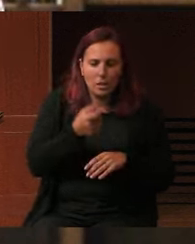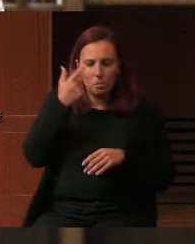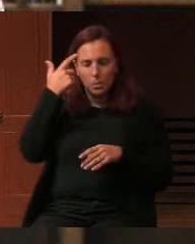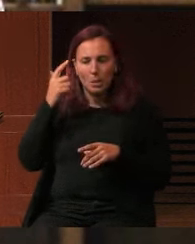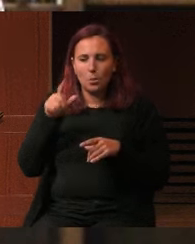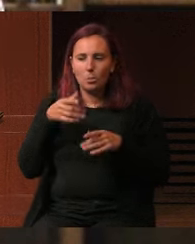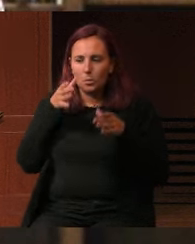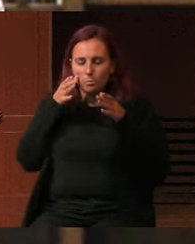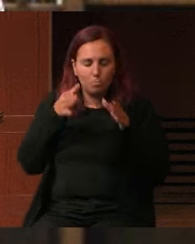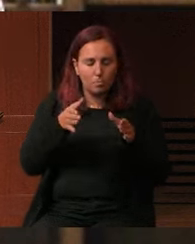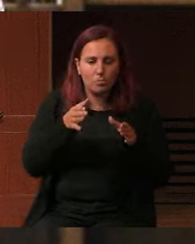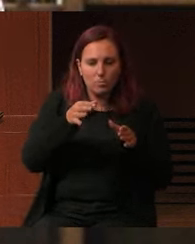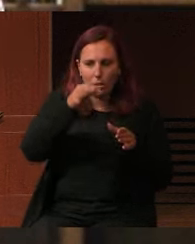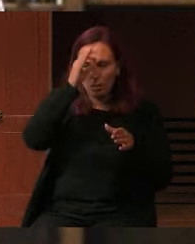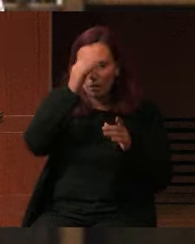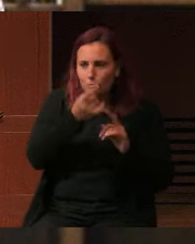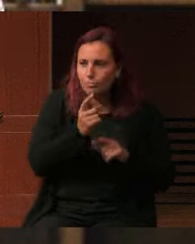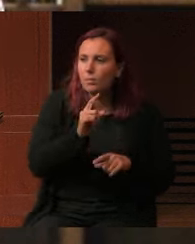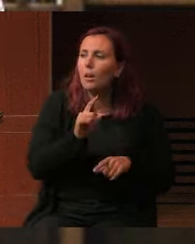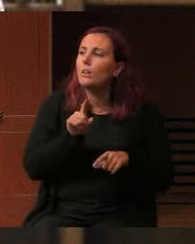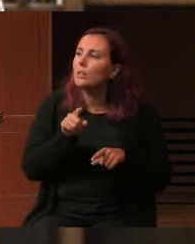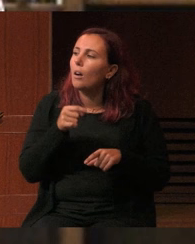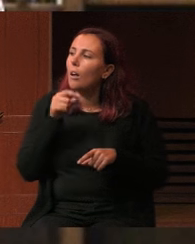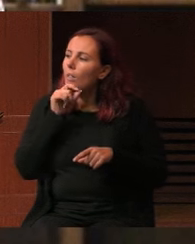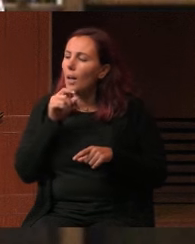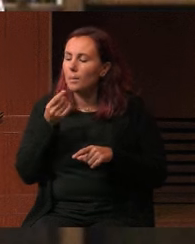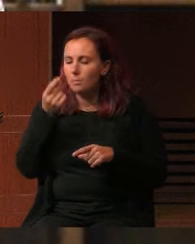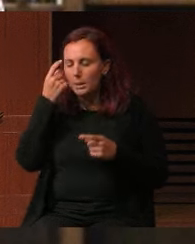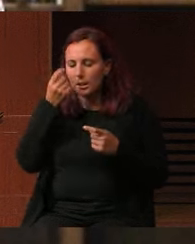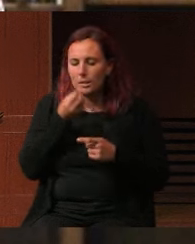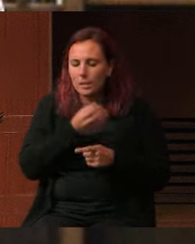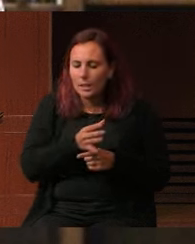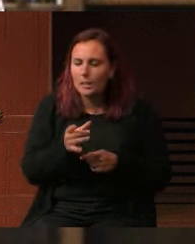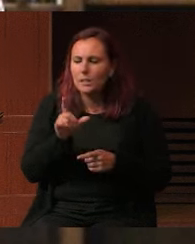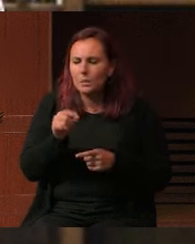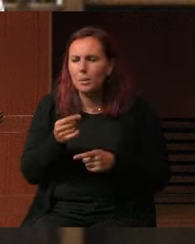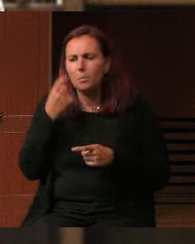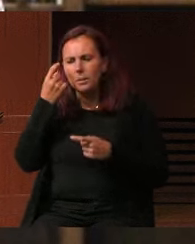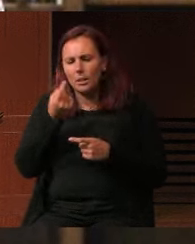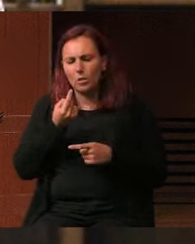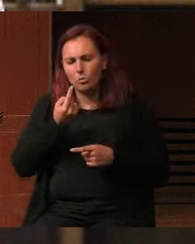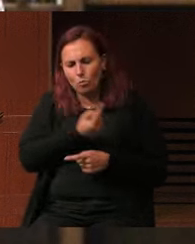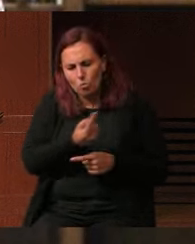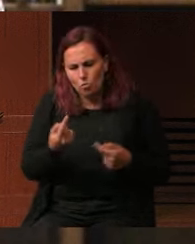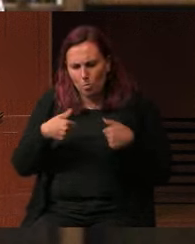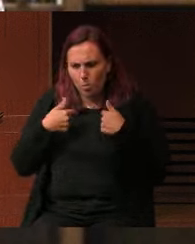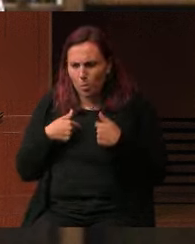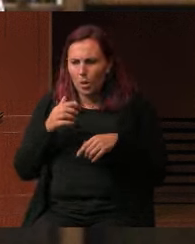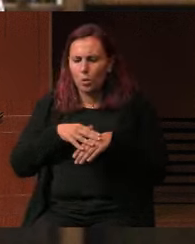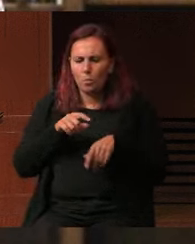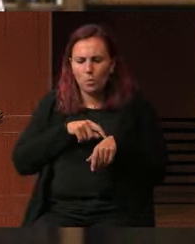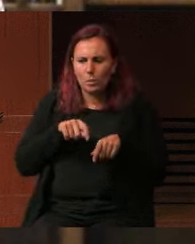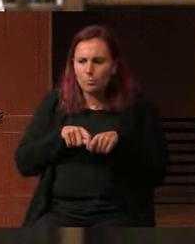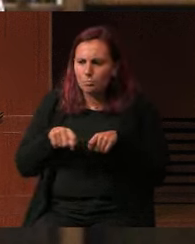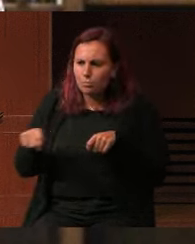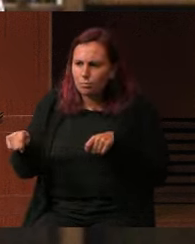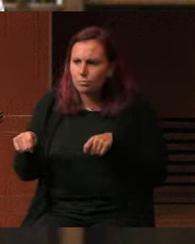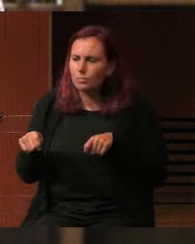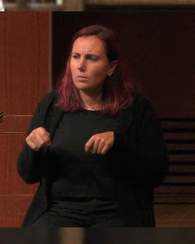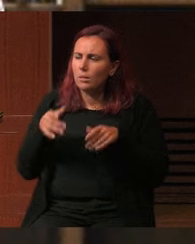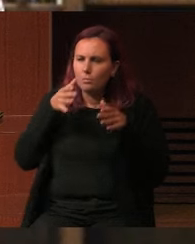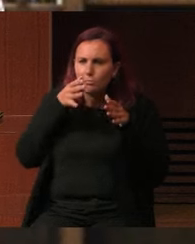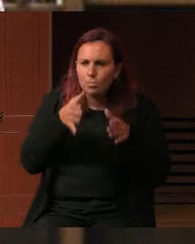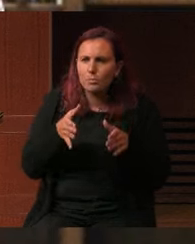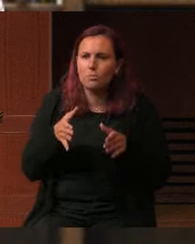atenção vai para o outro lado. E isto nós podemos pensar nas crianças e podemos pensar em cada um de nós, não é? No tempo que nós agora conseguimos estar sem pegar no telemóvel, por